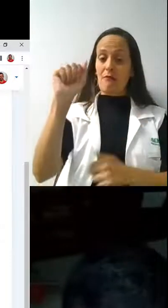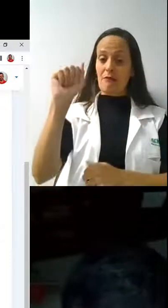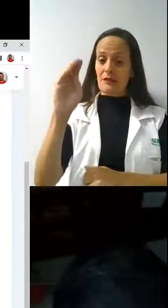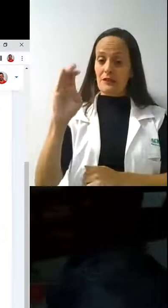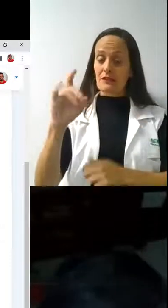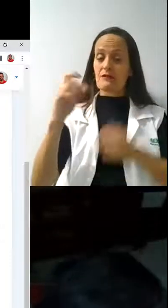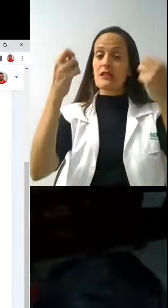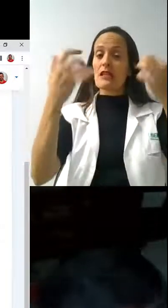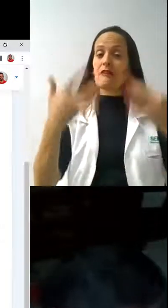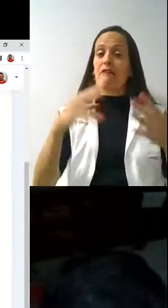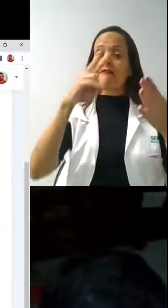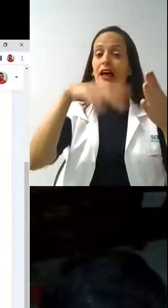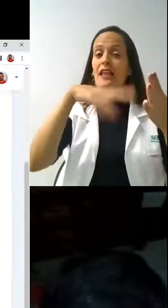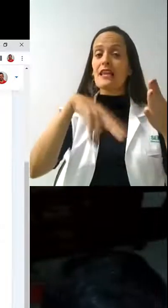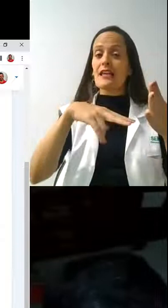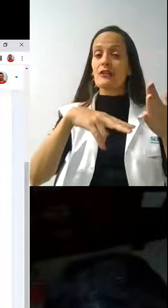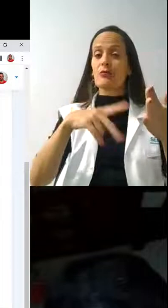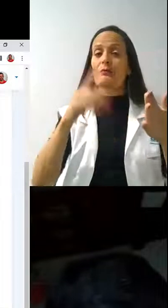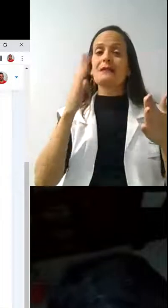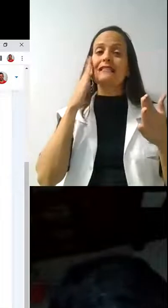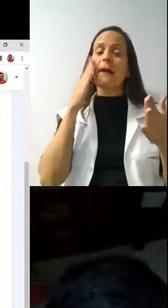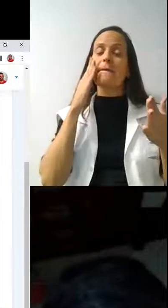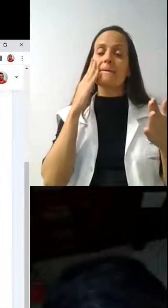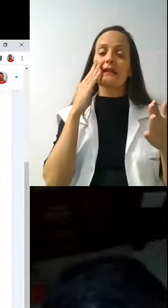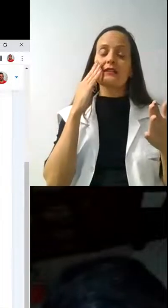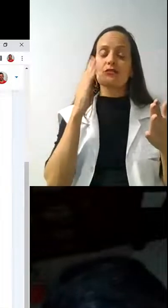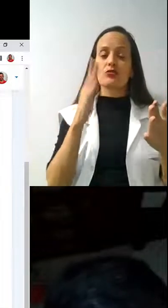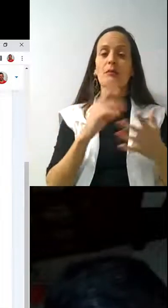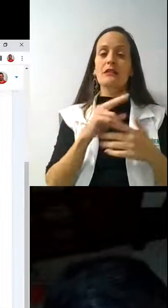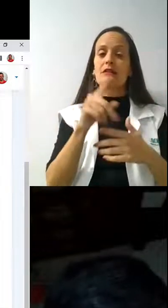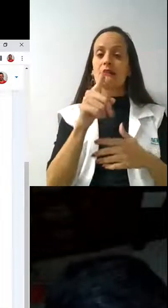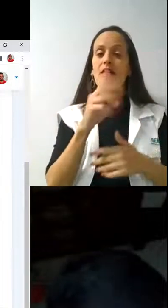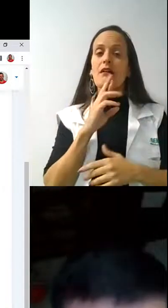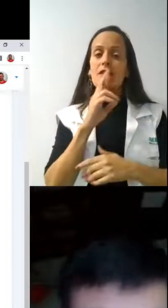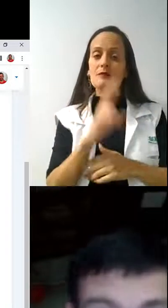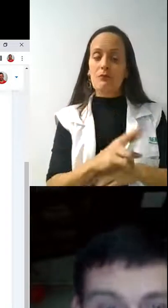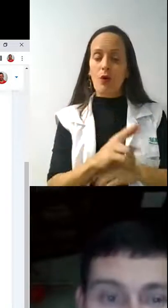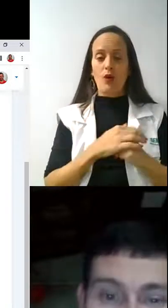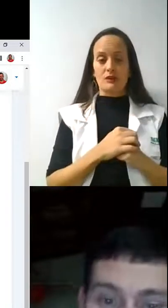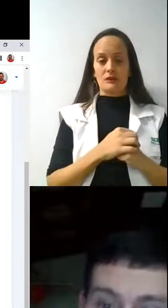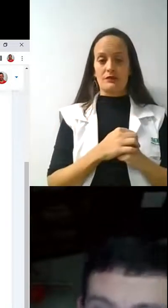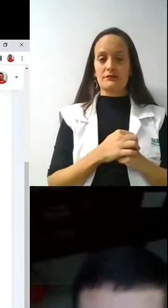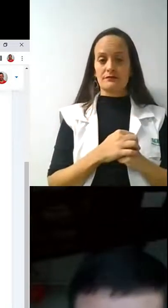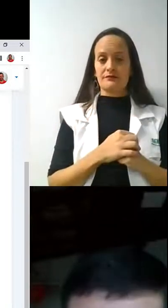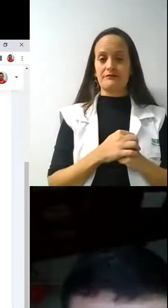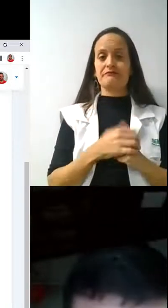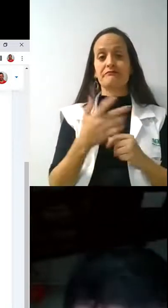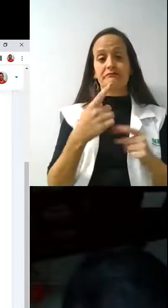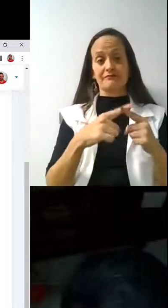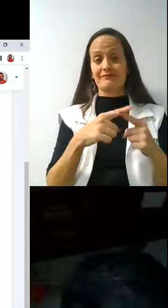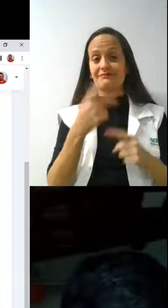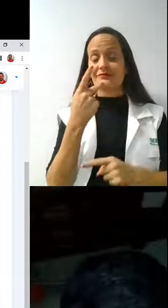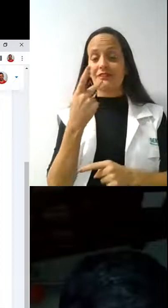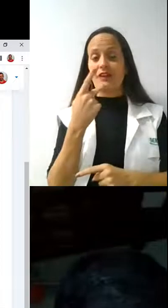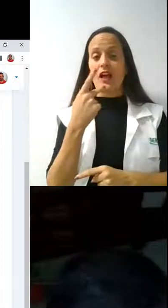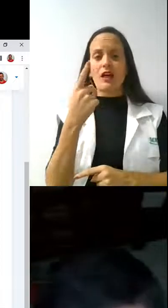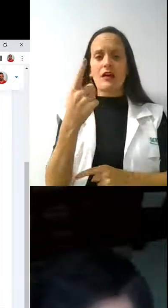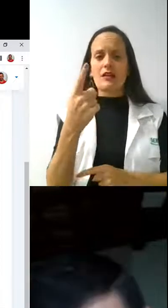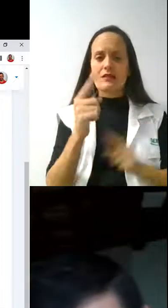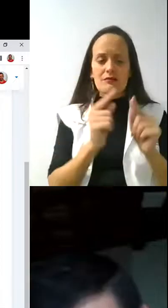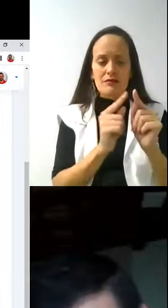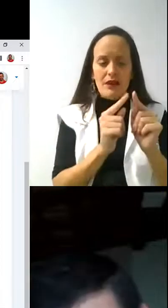Aí você vem aqui sobre o escalímetro, né? É só 3 escalas que possui? 1, 2, 3, 4, 5, 6. Então, na